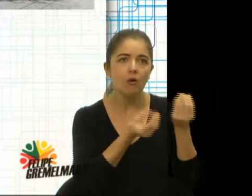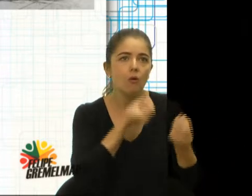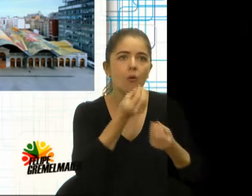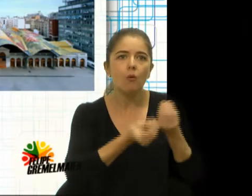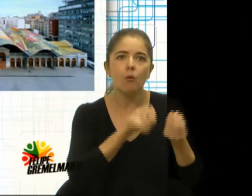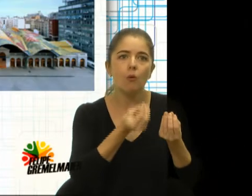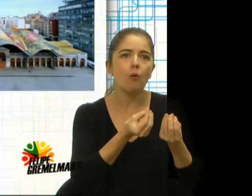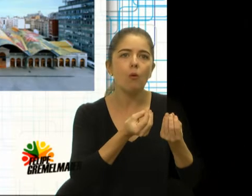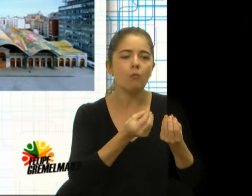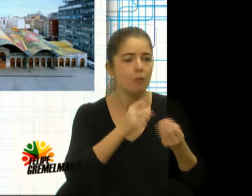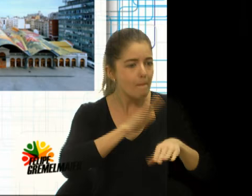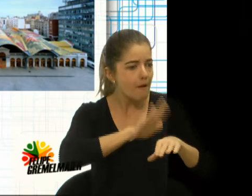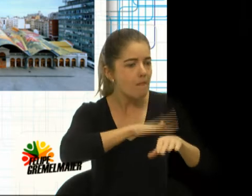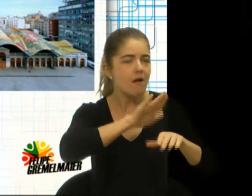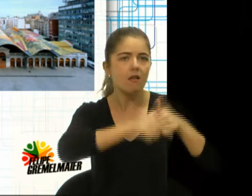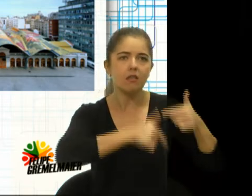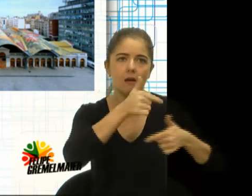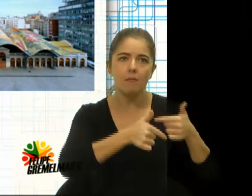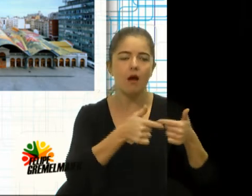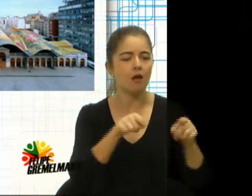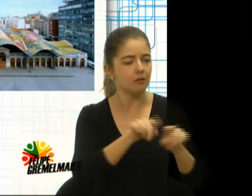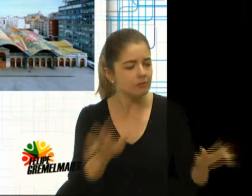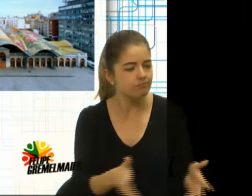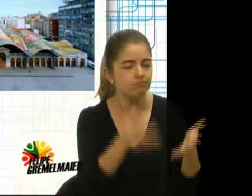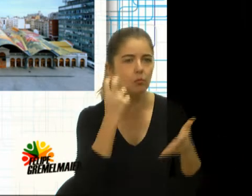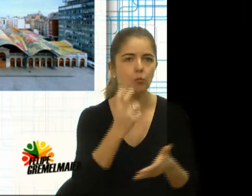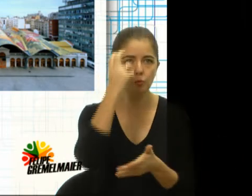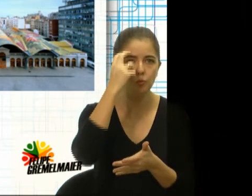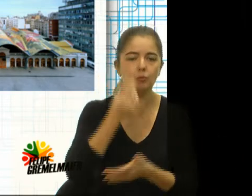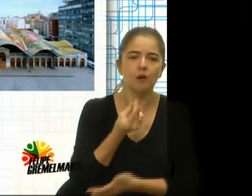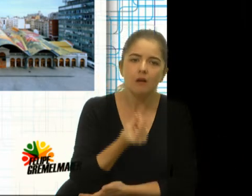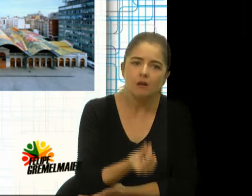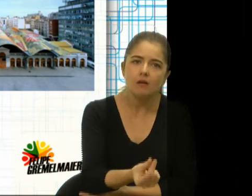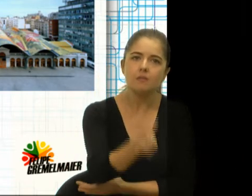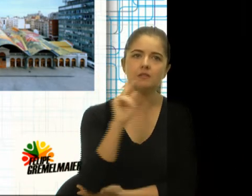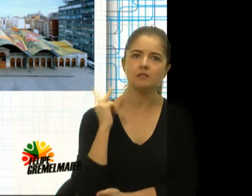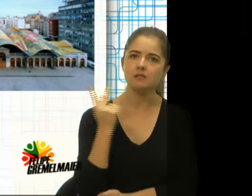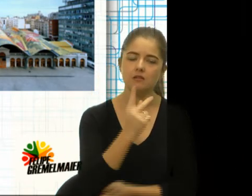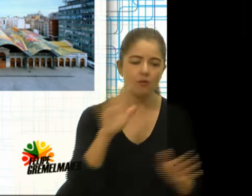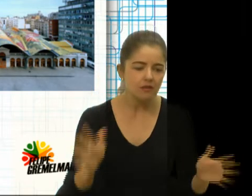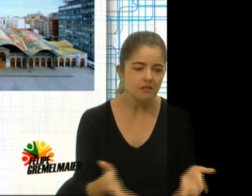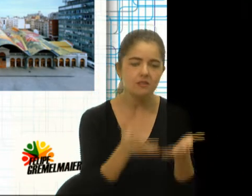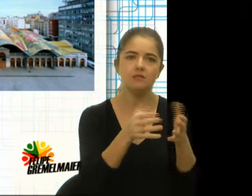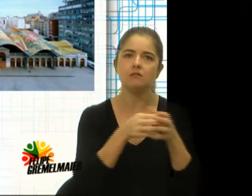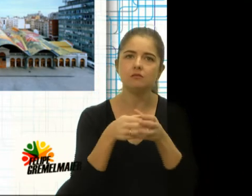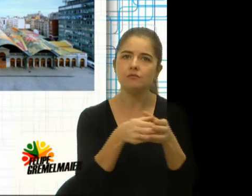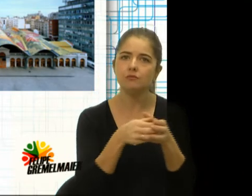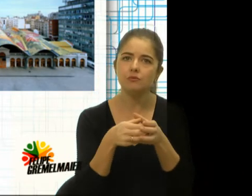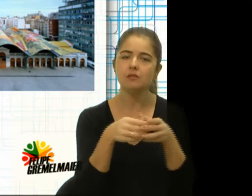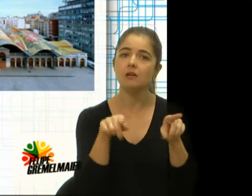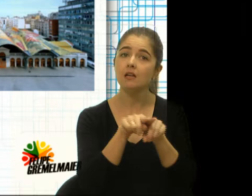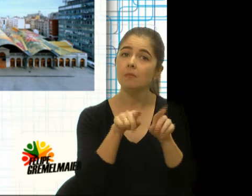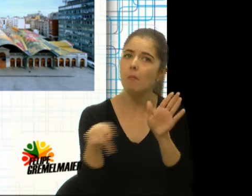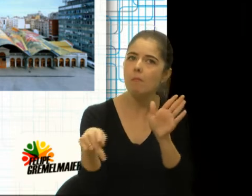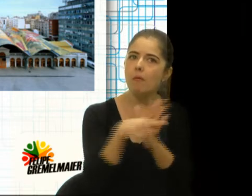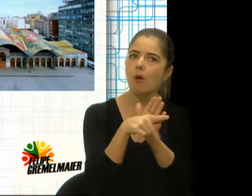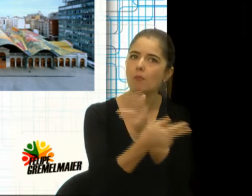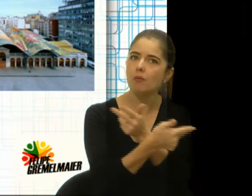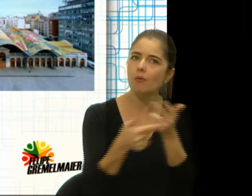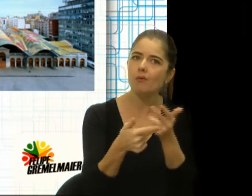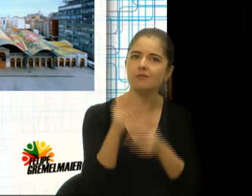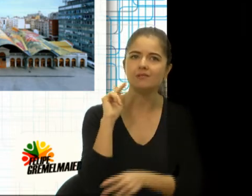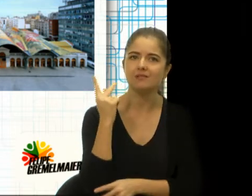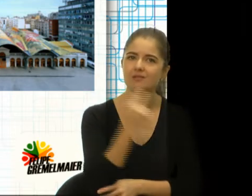de emprego, de fomento à cultura local, de preservação da história, de incentivo ao turismo, do patrimônio histórico, da valorização das